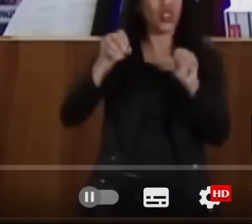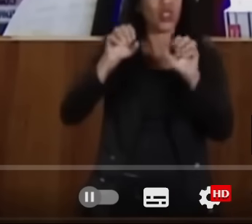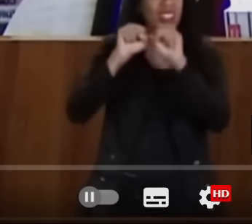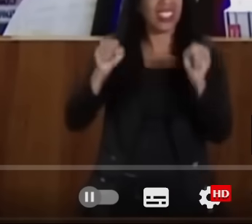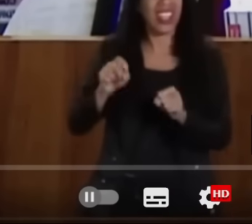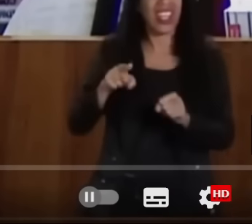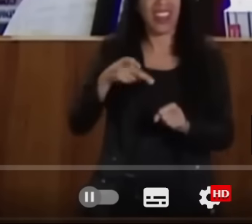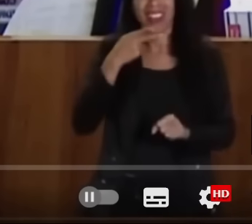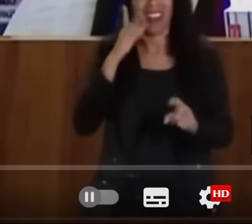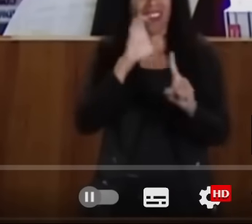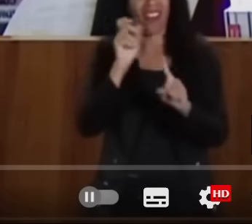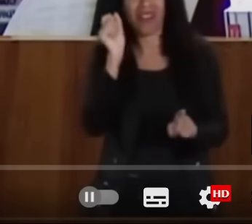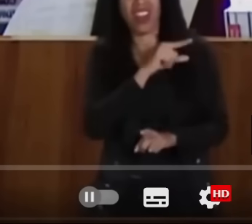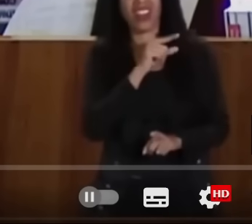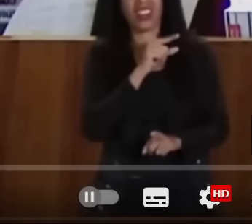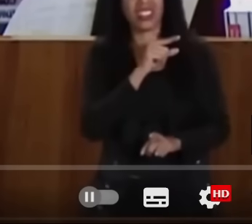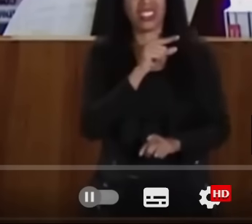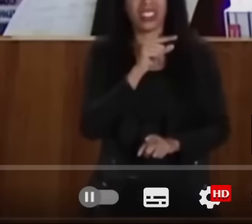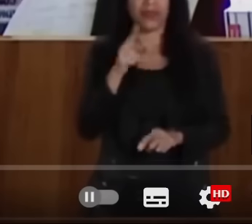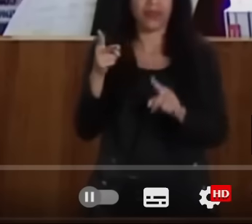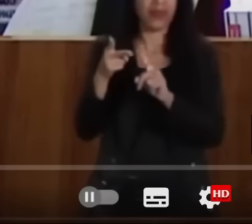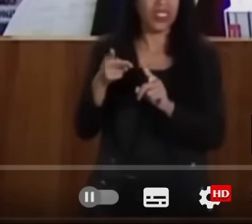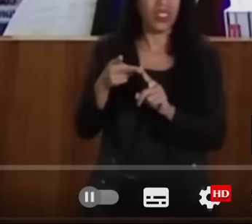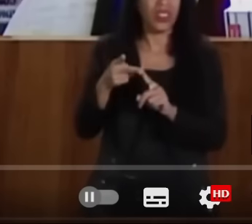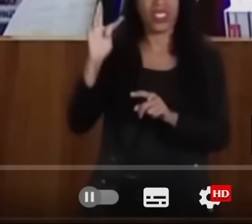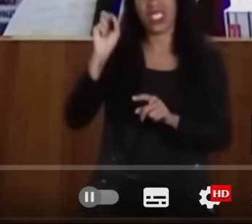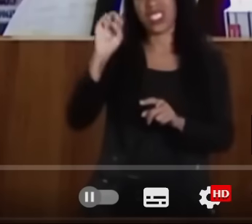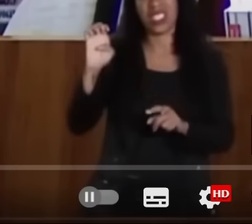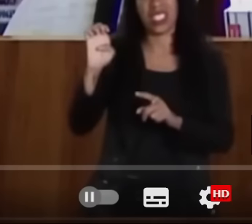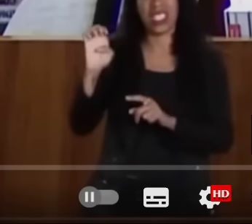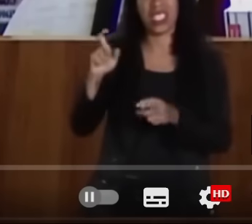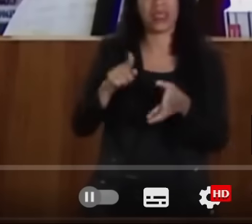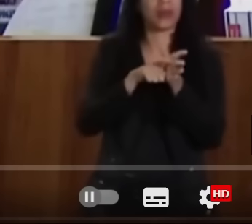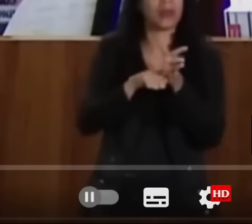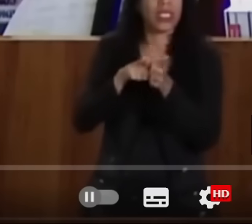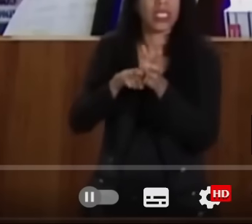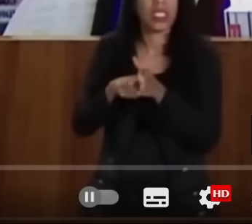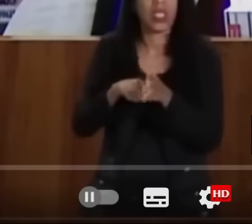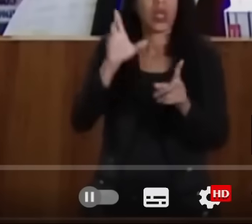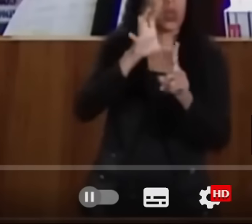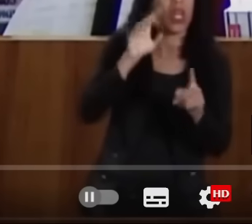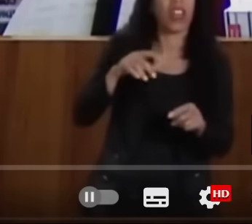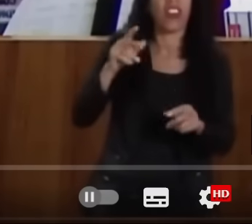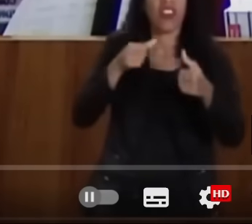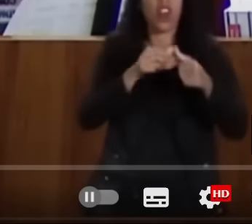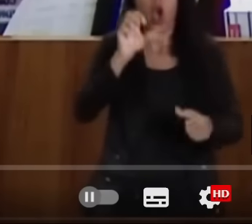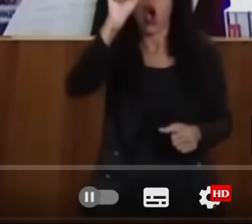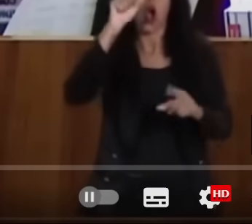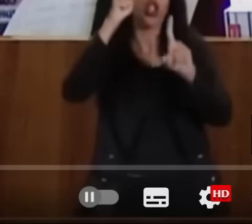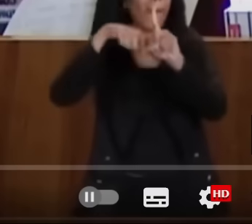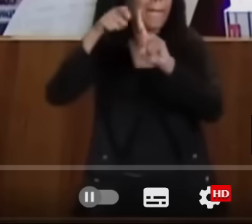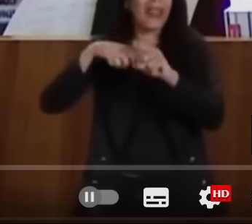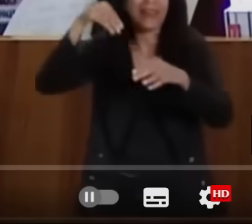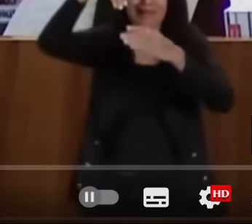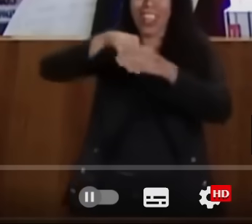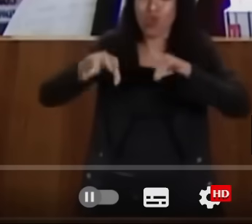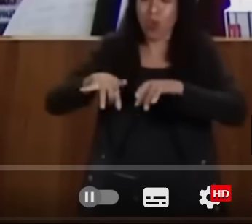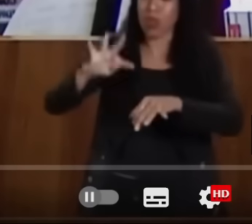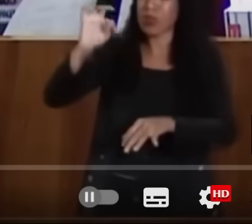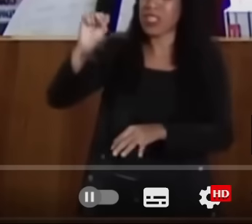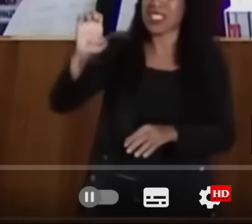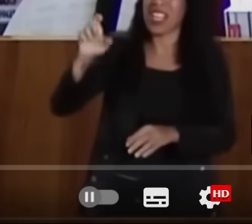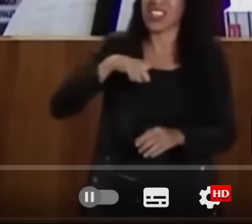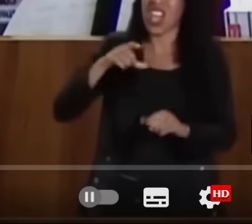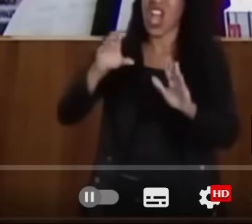Tudo querendo insinuar fraude. Segundo o TSE, ainda, o investigado, os hackers ficaram por 8 meses dentro dos computadores do TSE,